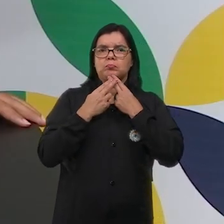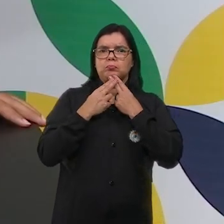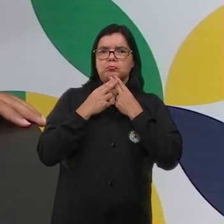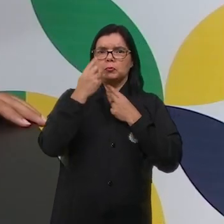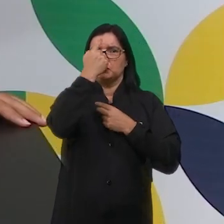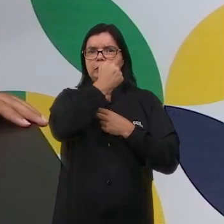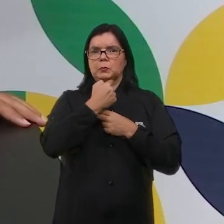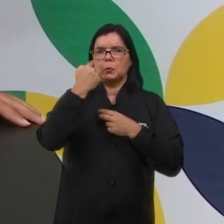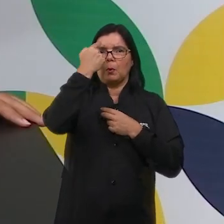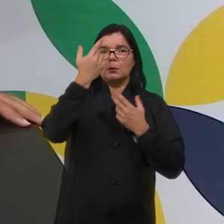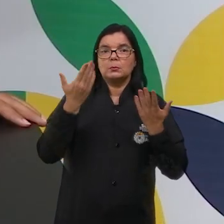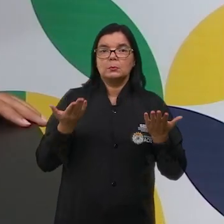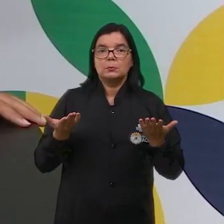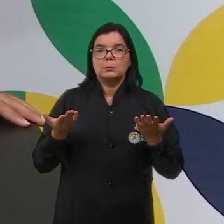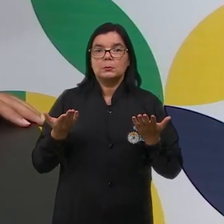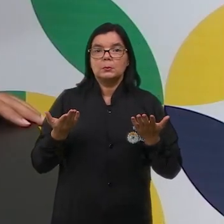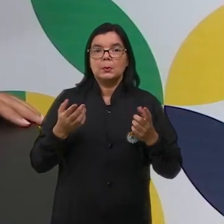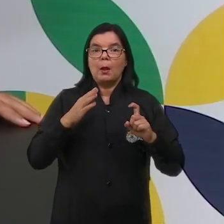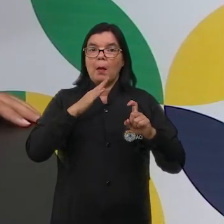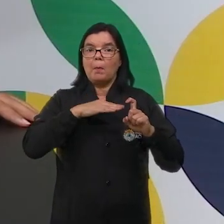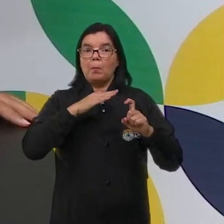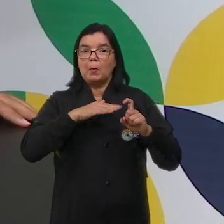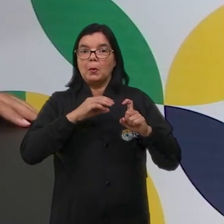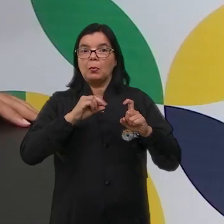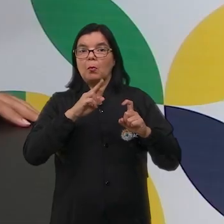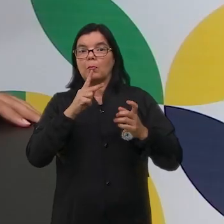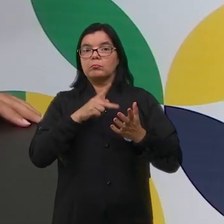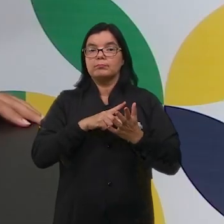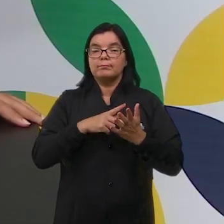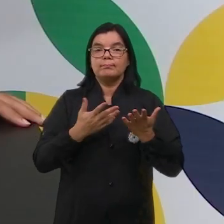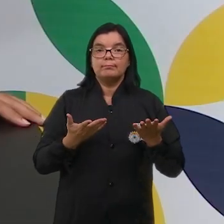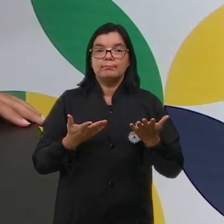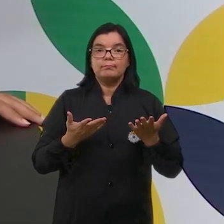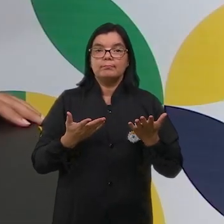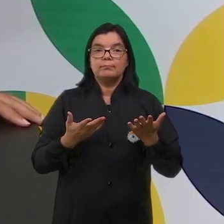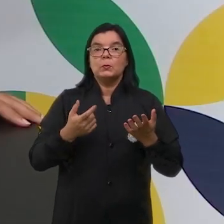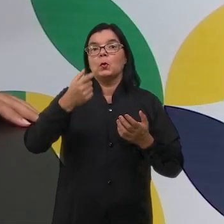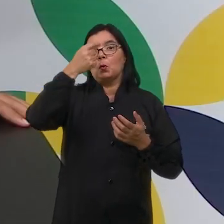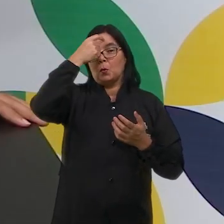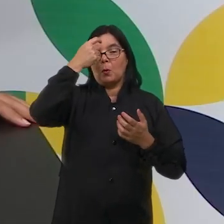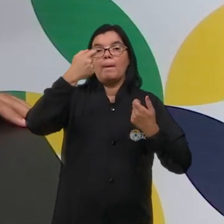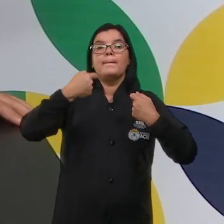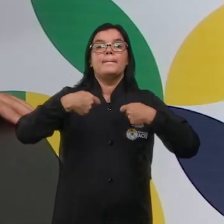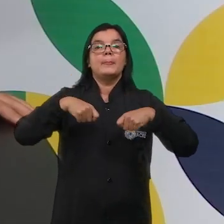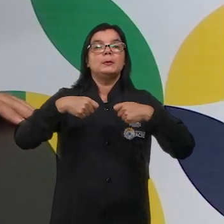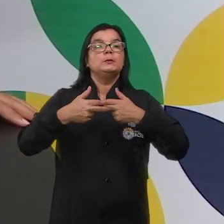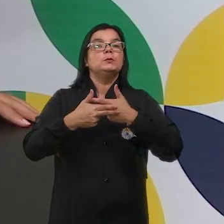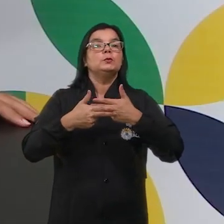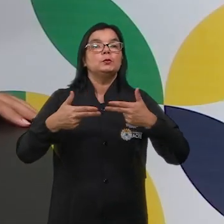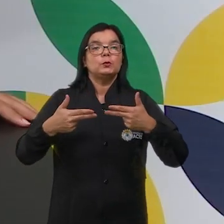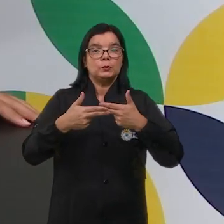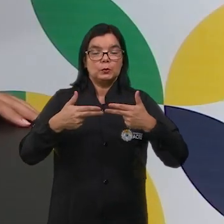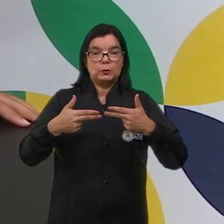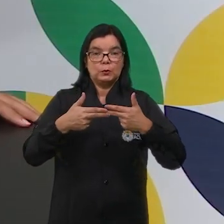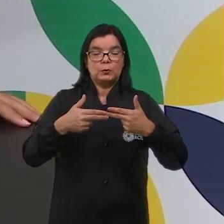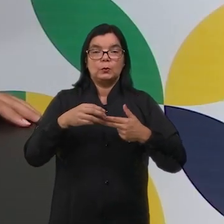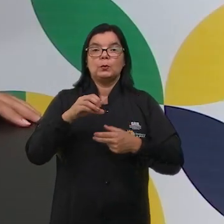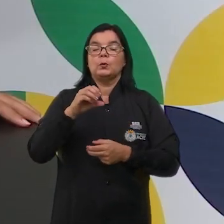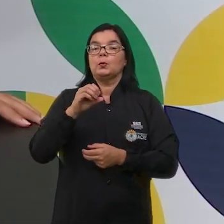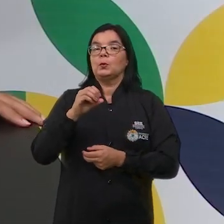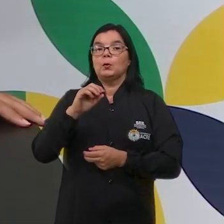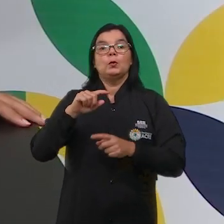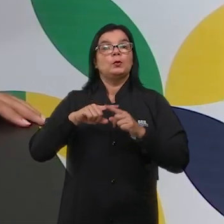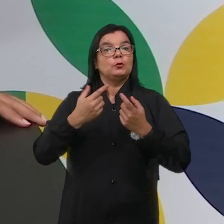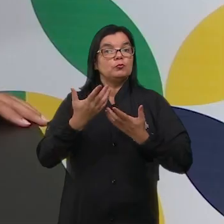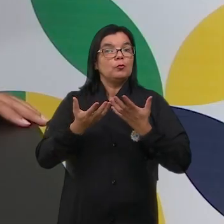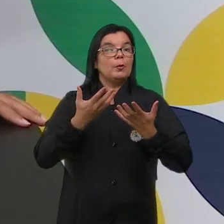horas? É mito ou verdade? O organismo precisa de uma coisa chamada homeostase. Ele sempre está